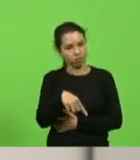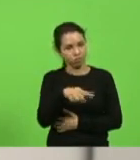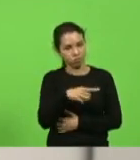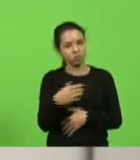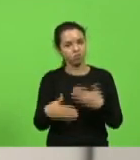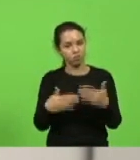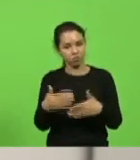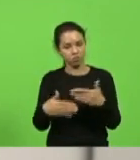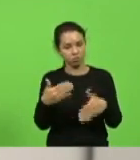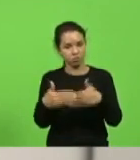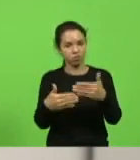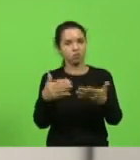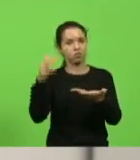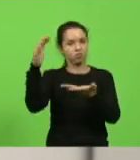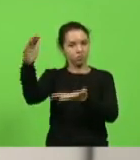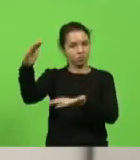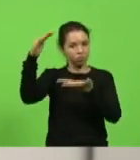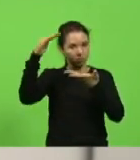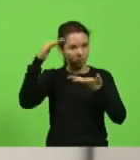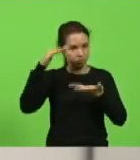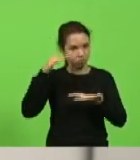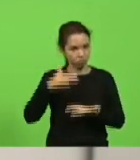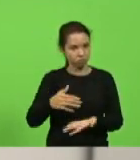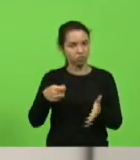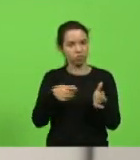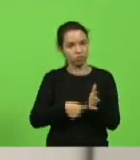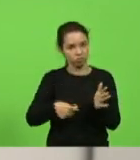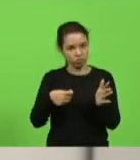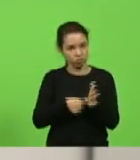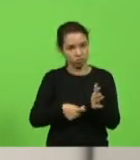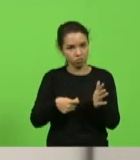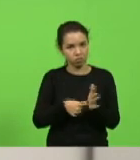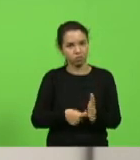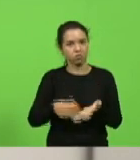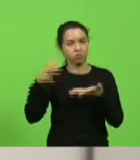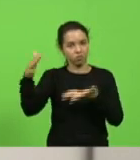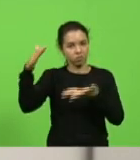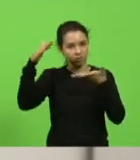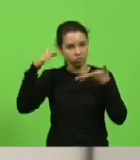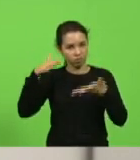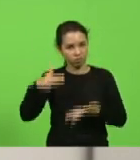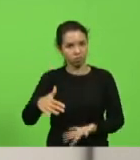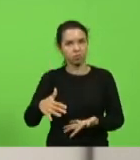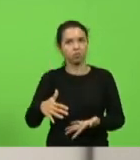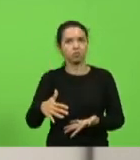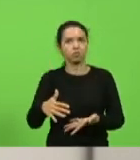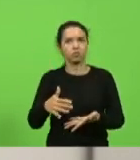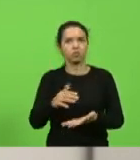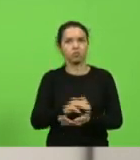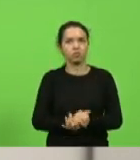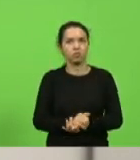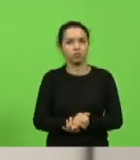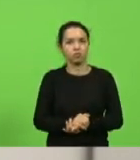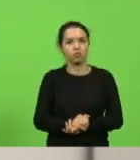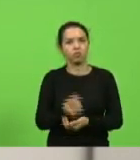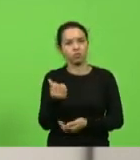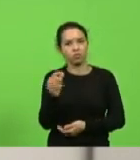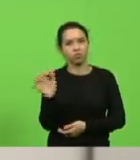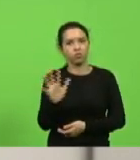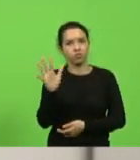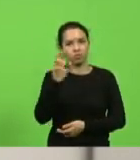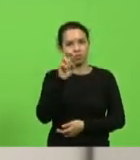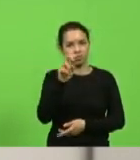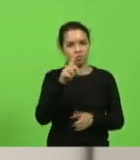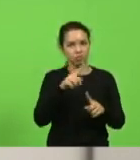de importação, estamos lutando para que esses respiradores cheguem aqui, mesmo com preço aí praticamente